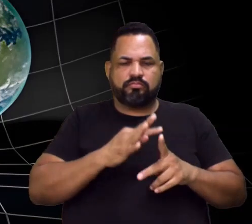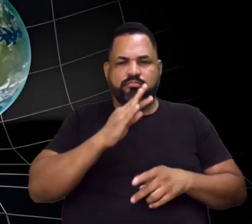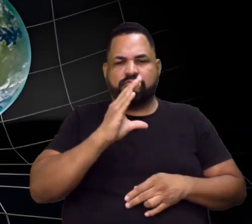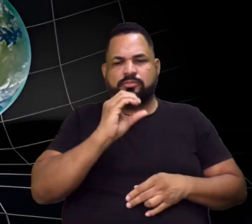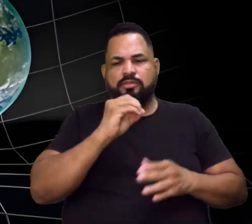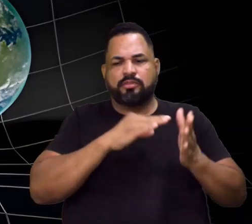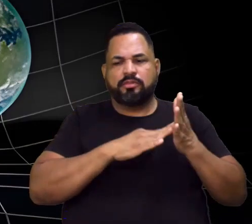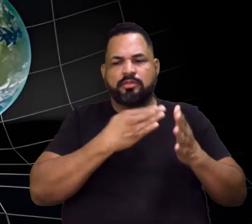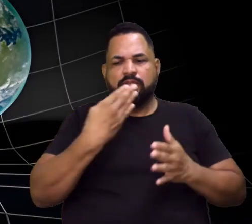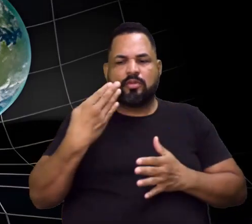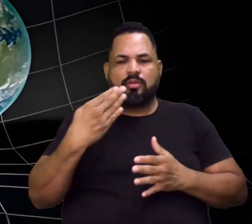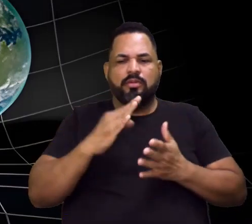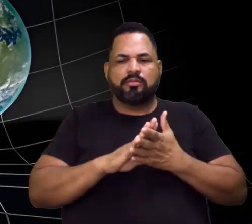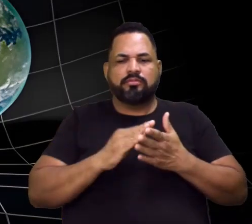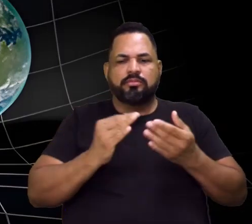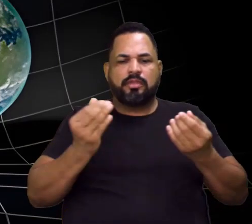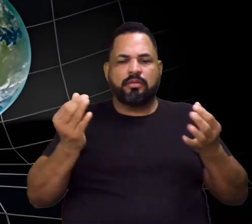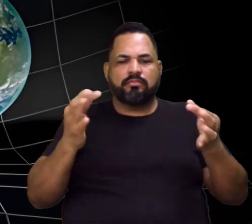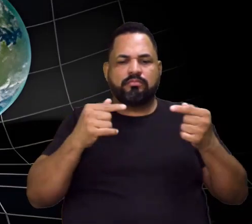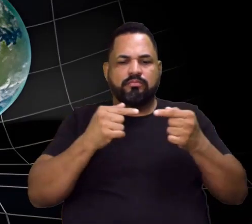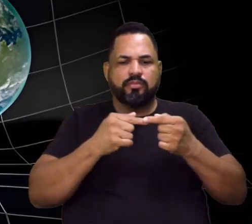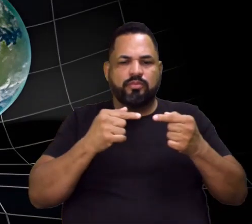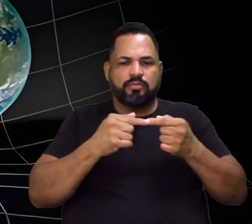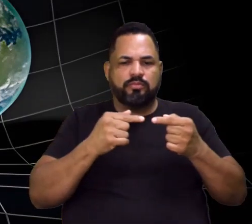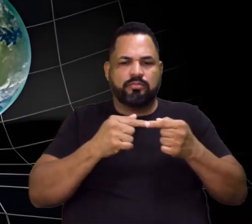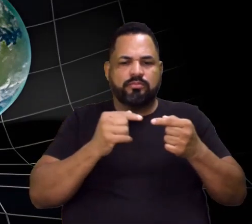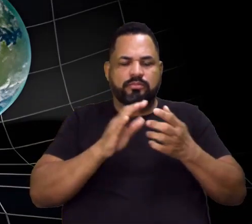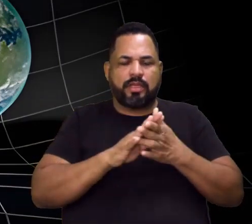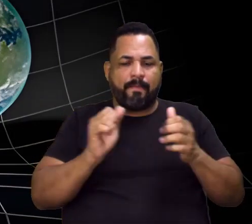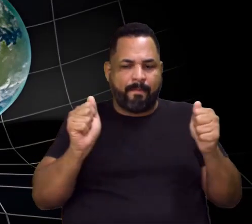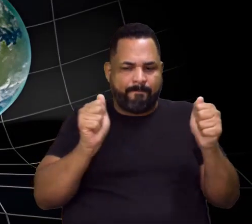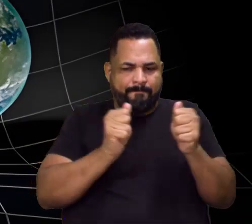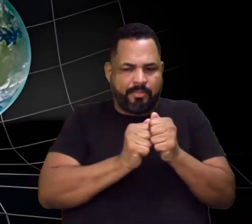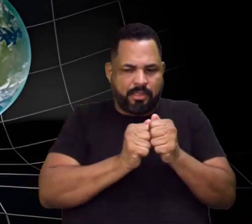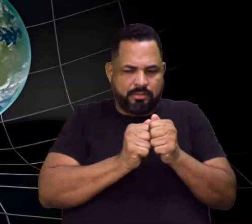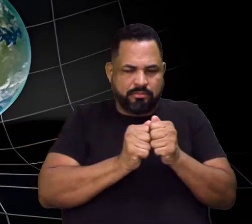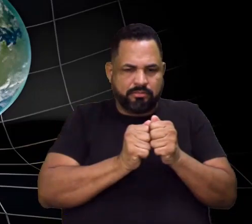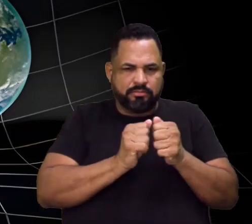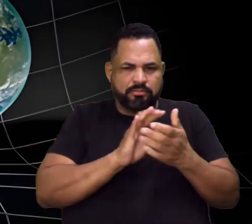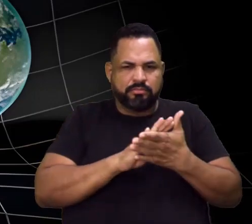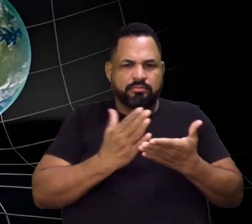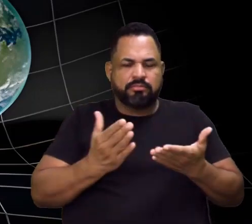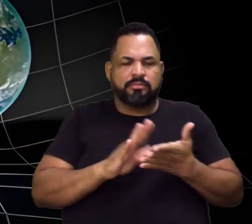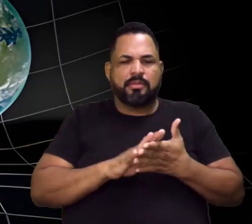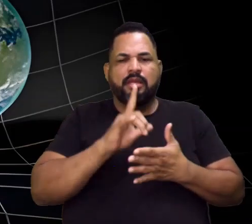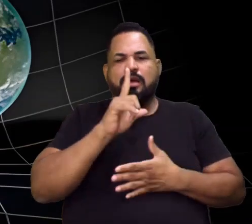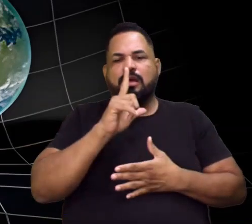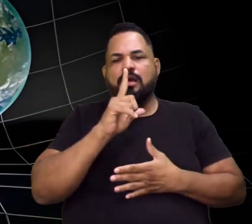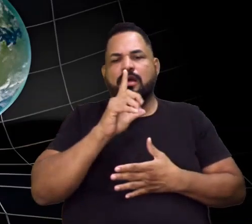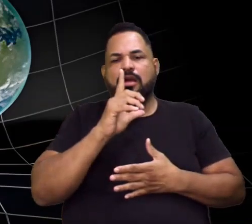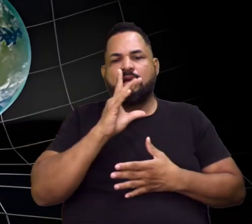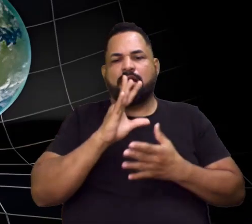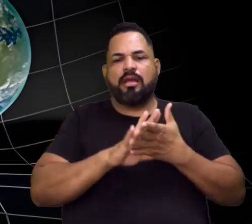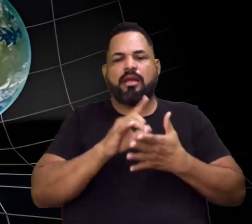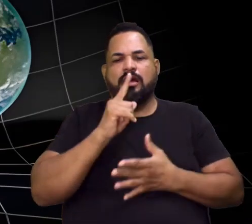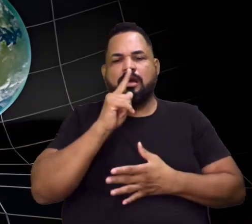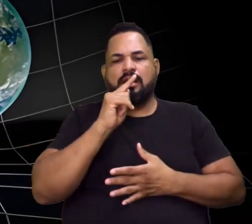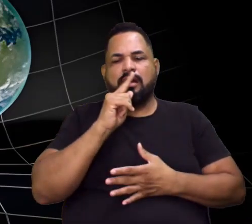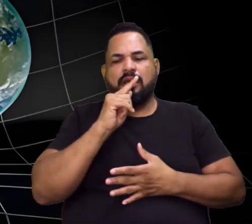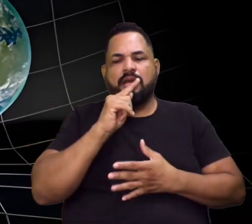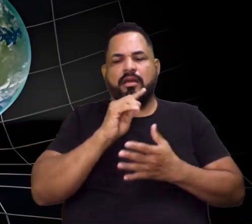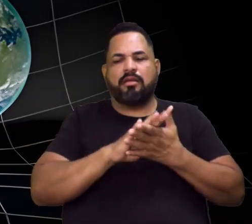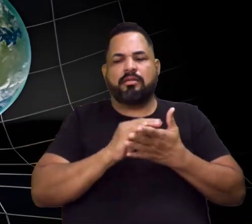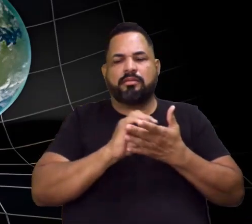de 0 a 4 as pontes se juntam e aí fica mais próximo que que acontece então com a água fica com a necessidade